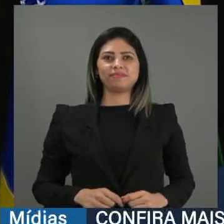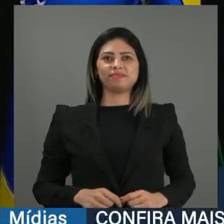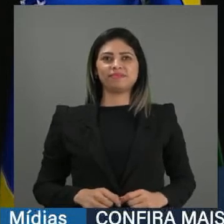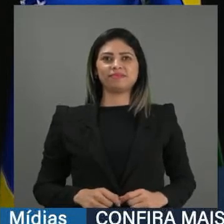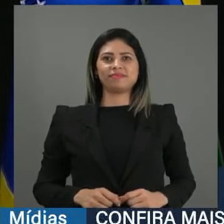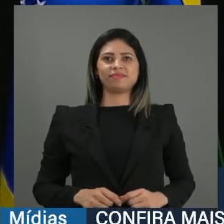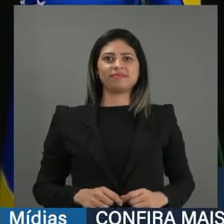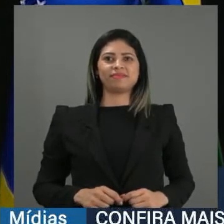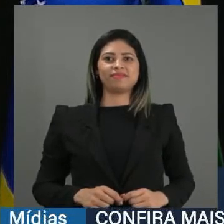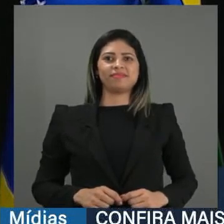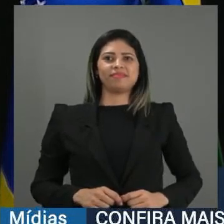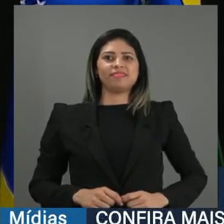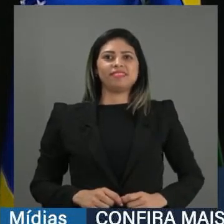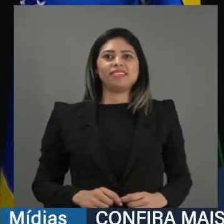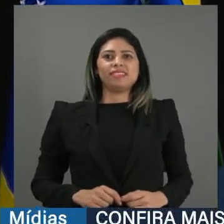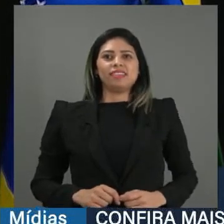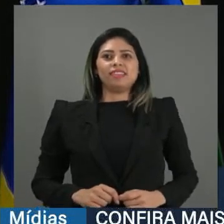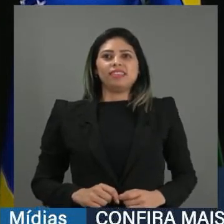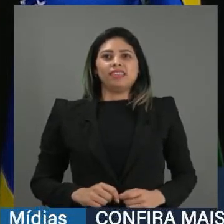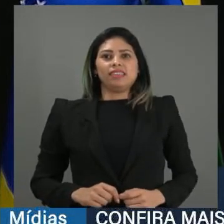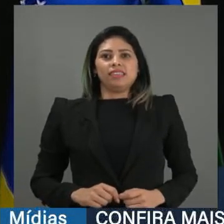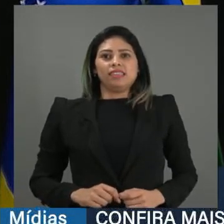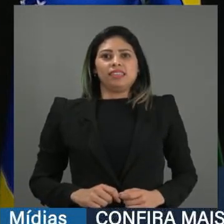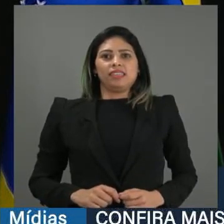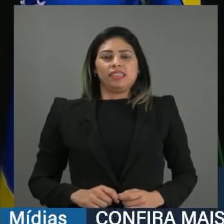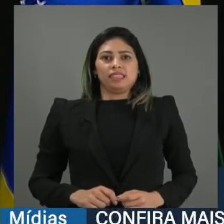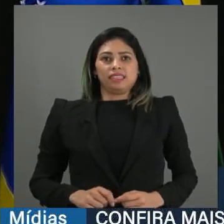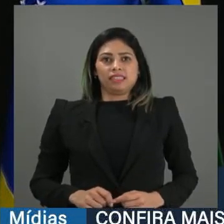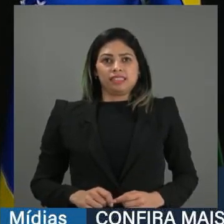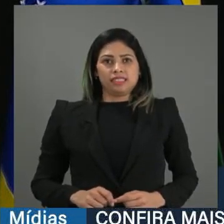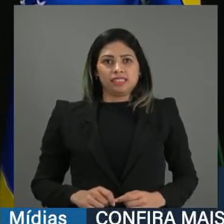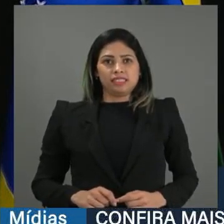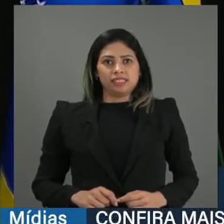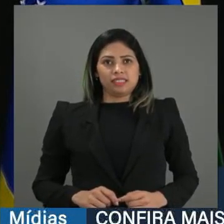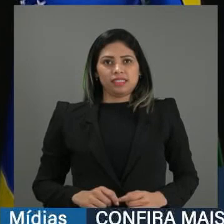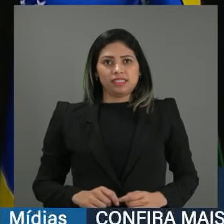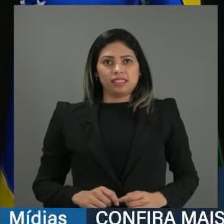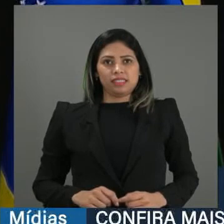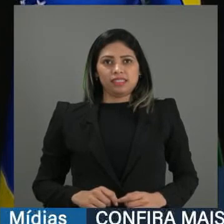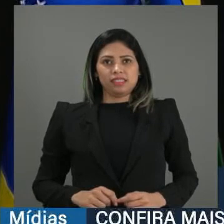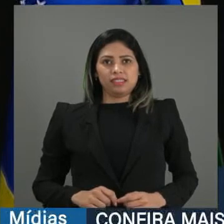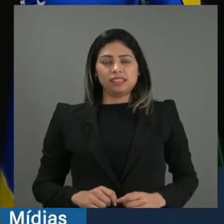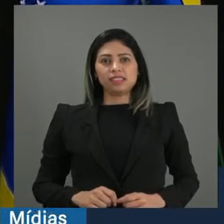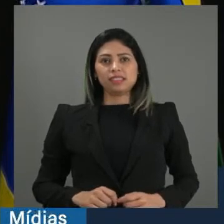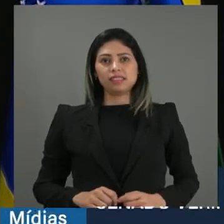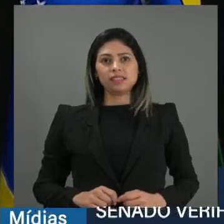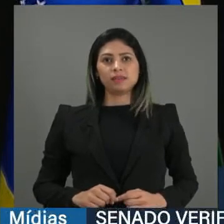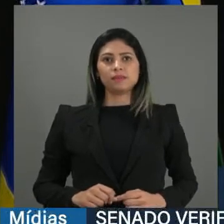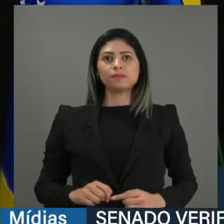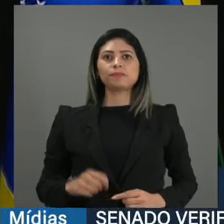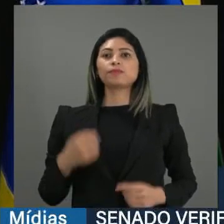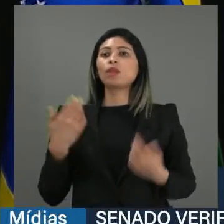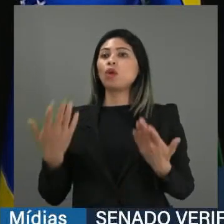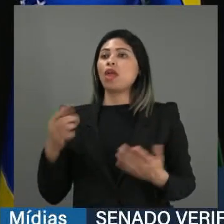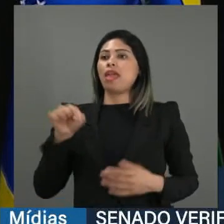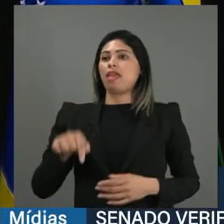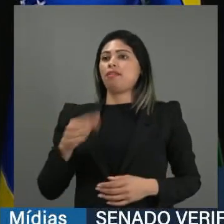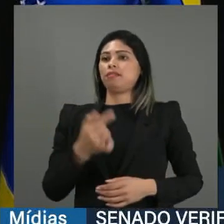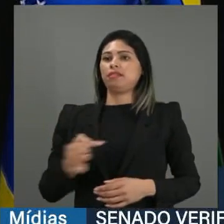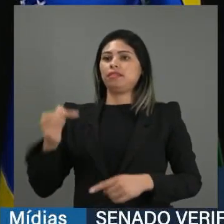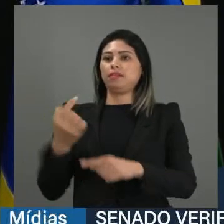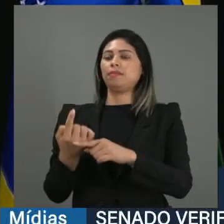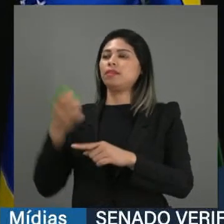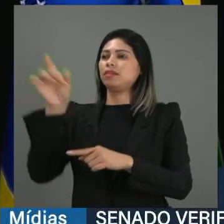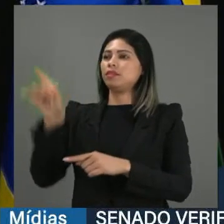agradecer o roraimense por lhe ter trazido aqui para essa arena política que estava precisando de